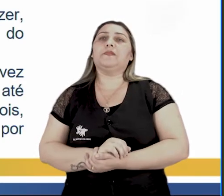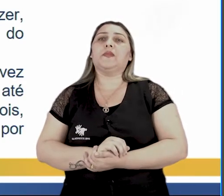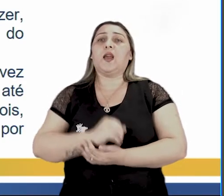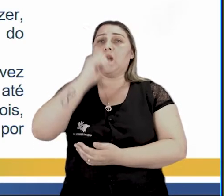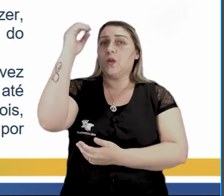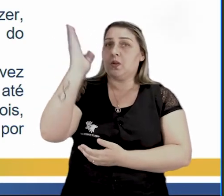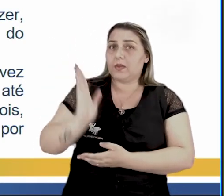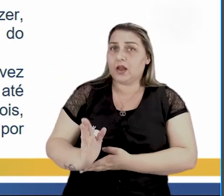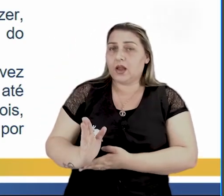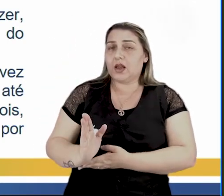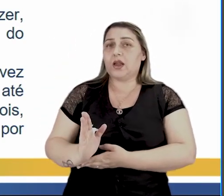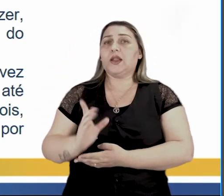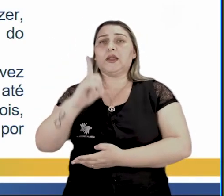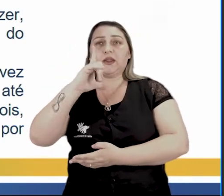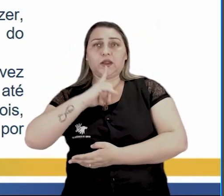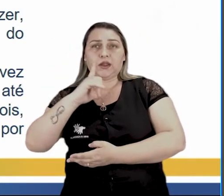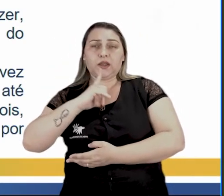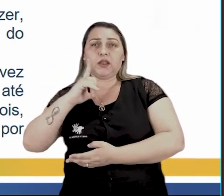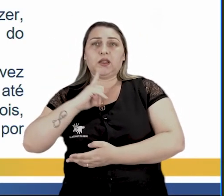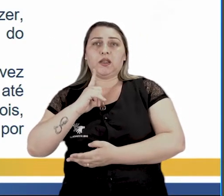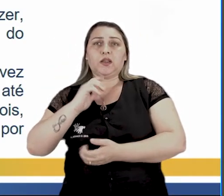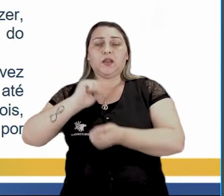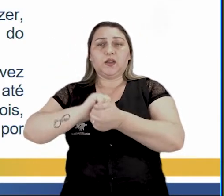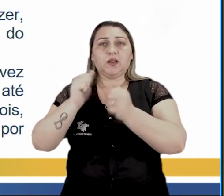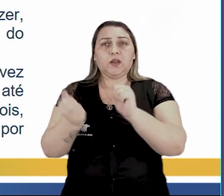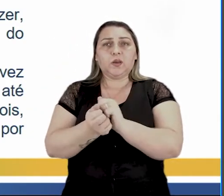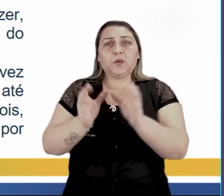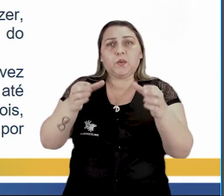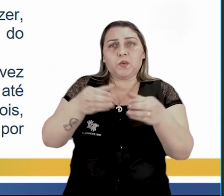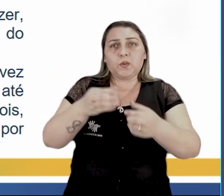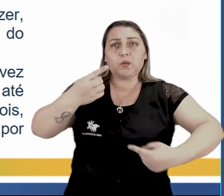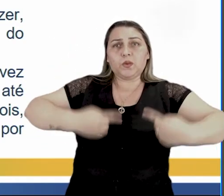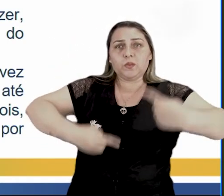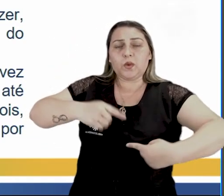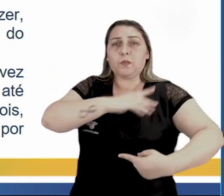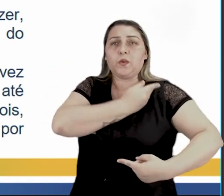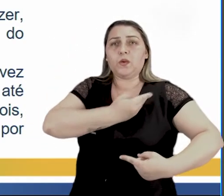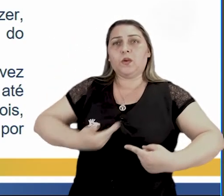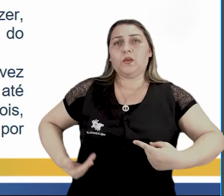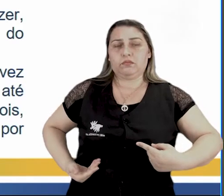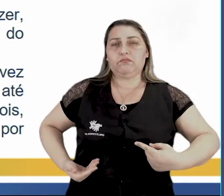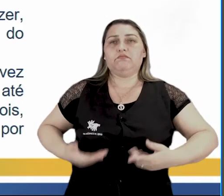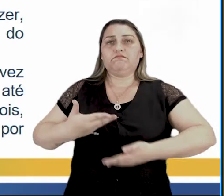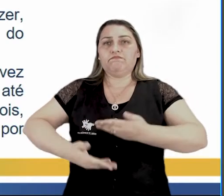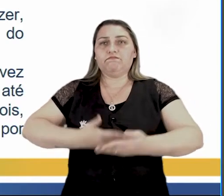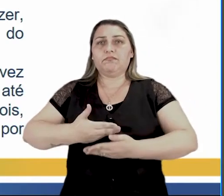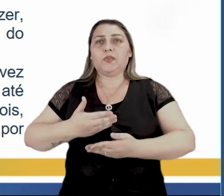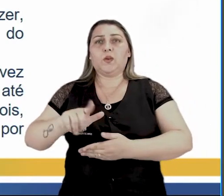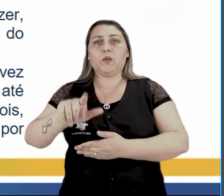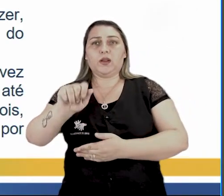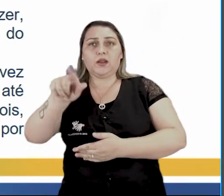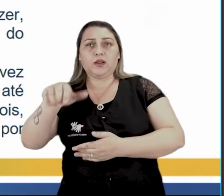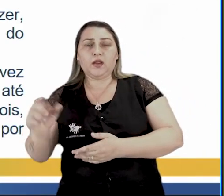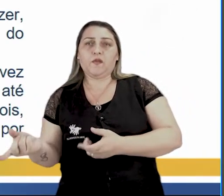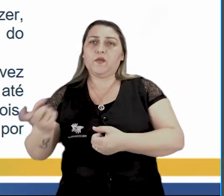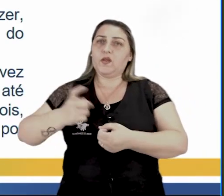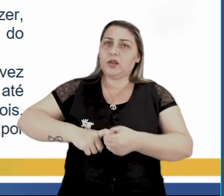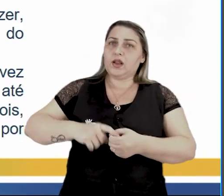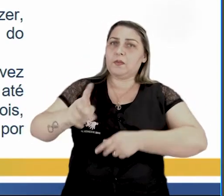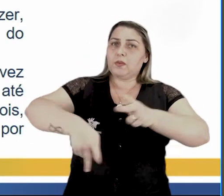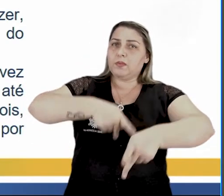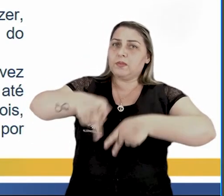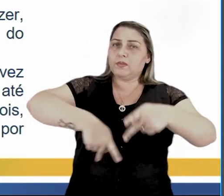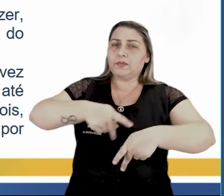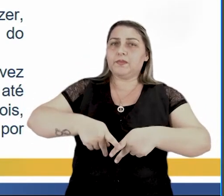No Brasil, houve a implantação de um conjunto de políticas públicas relacionadas ao lazer e voltadas à